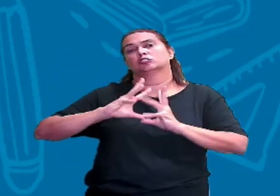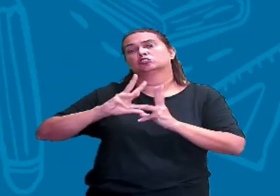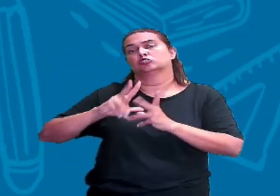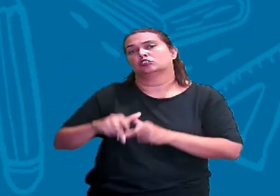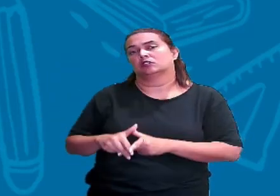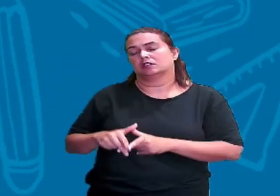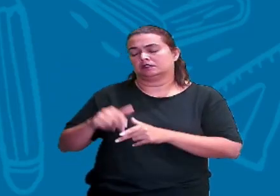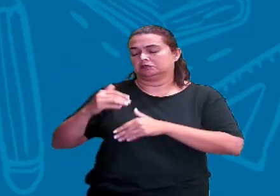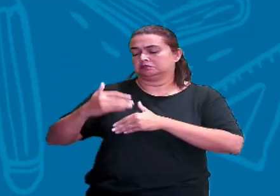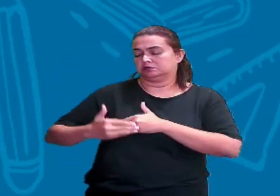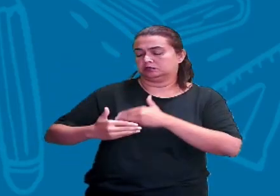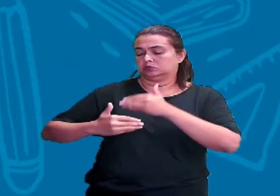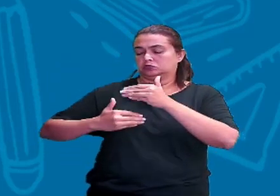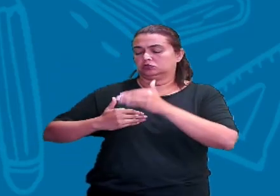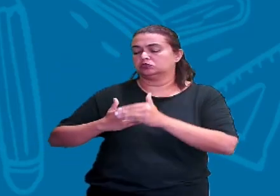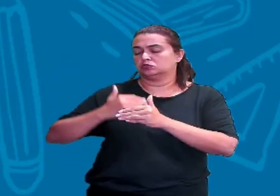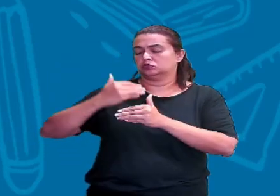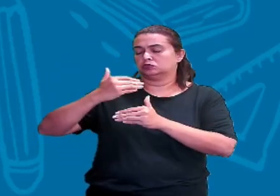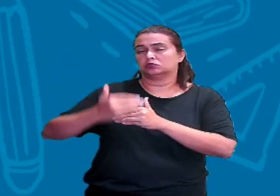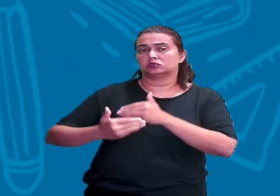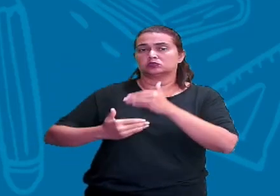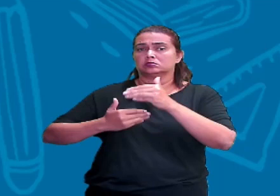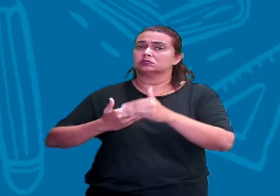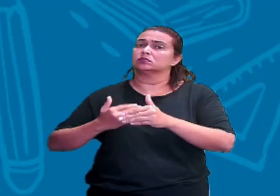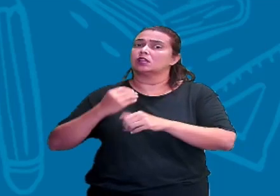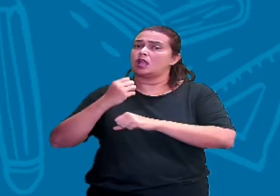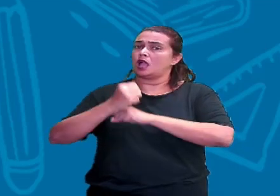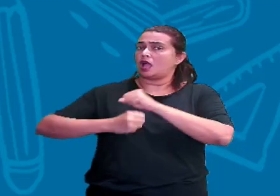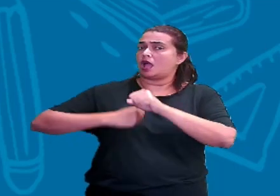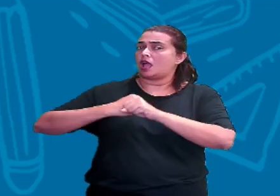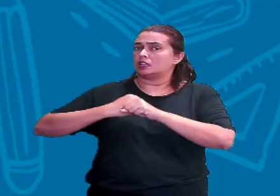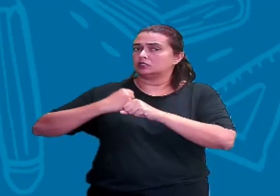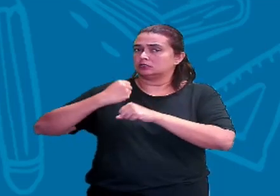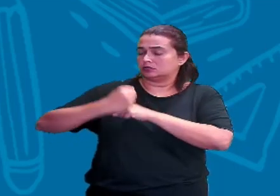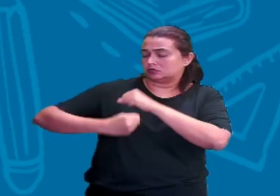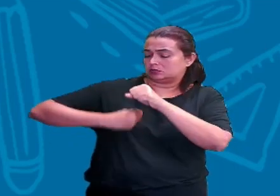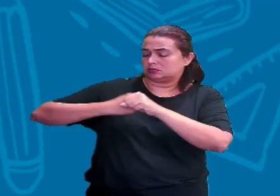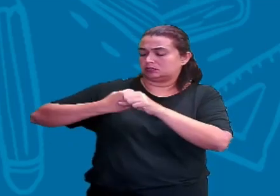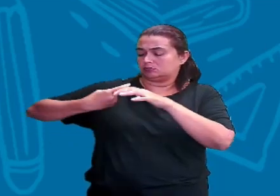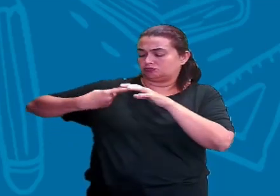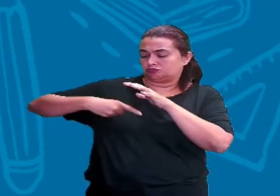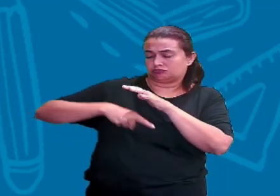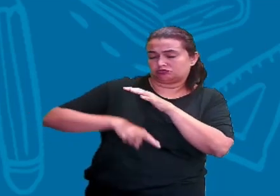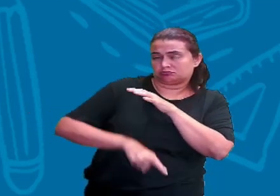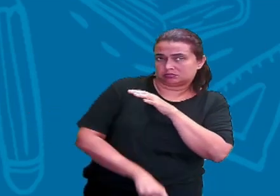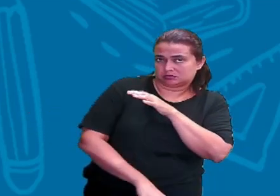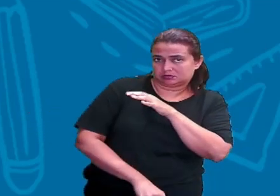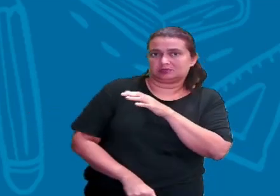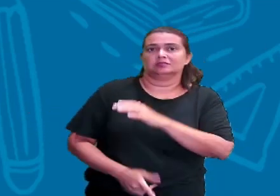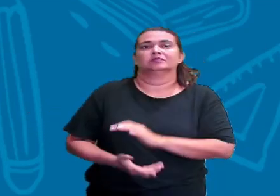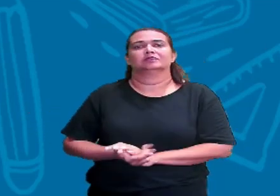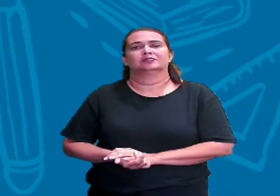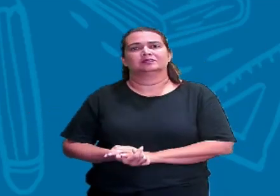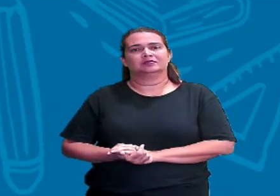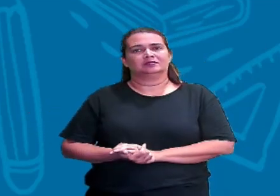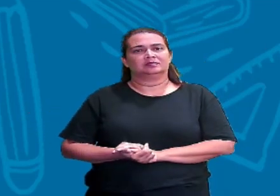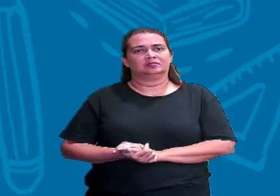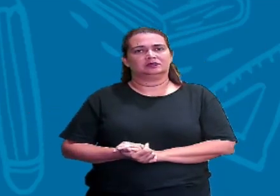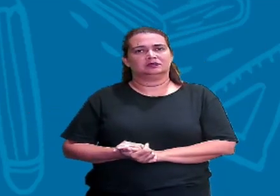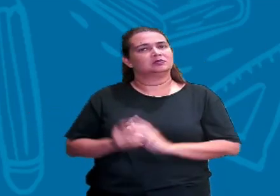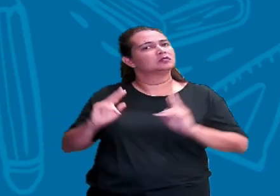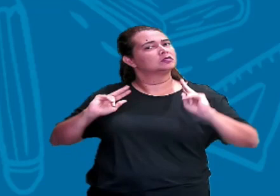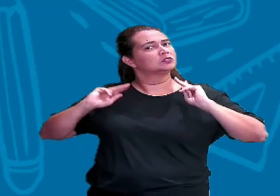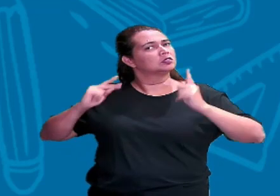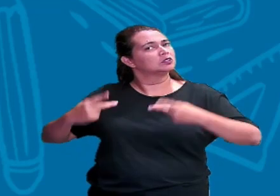continuado, né? E que vai sendo aprofundado ano a ano. O homem sempre precisou e se utilizou